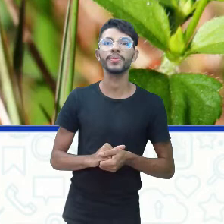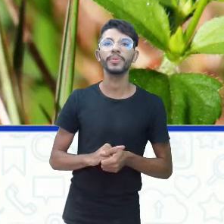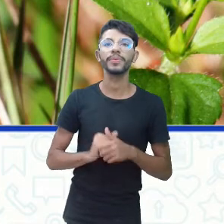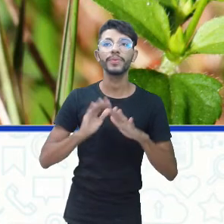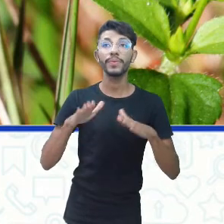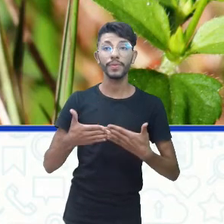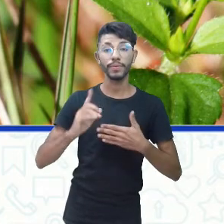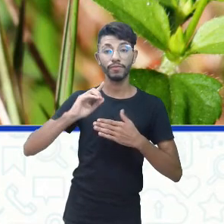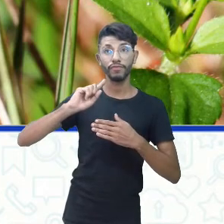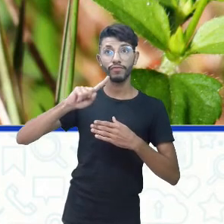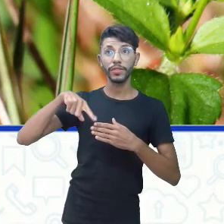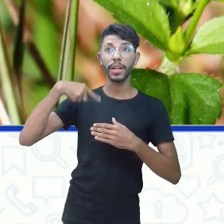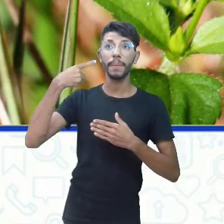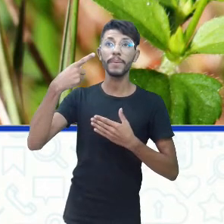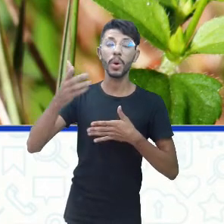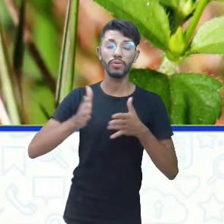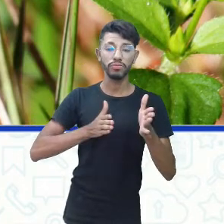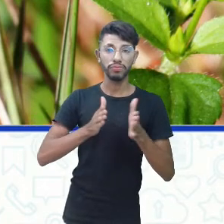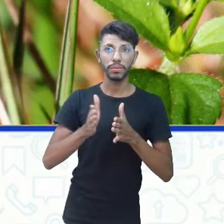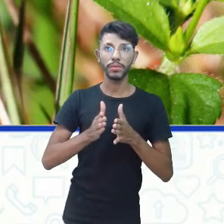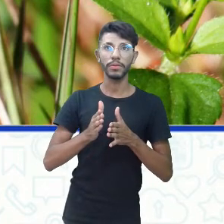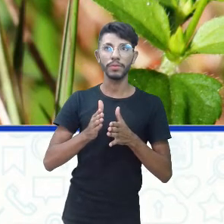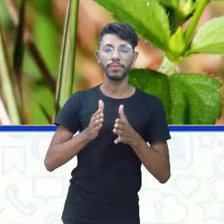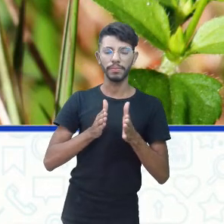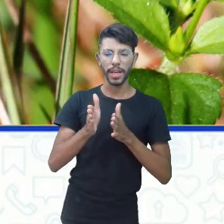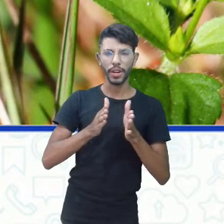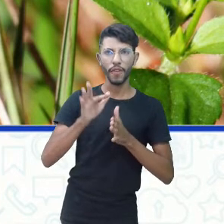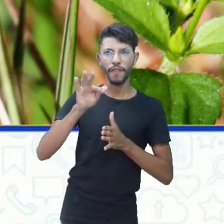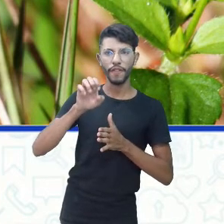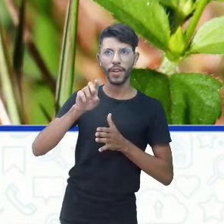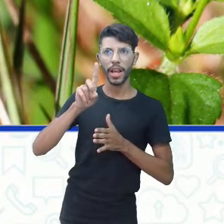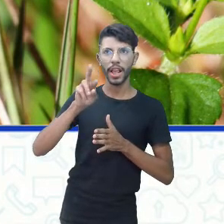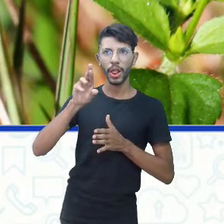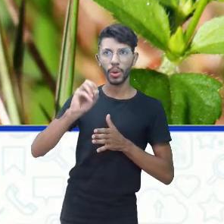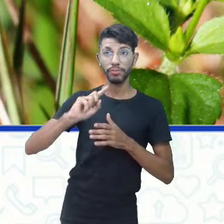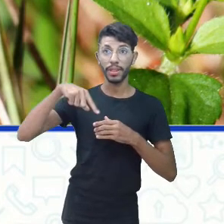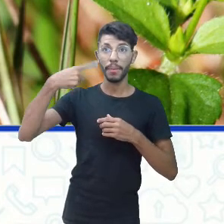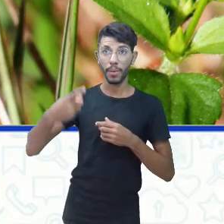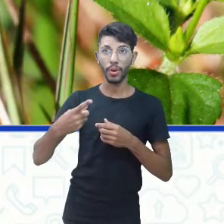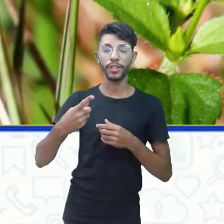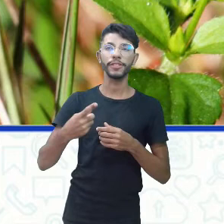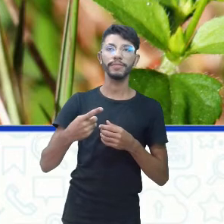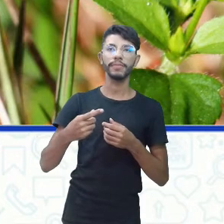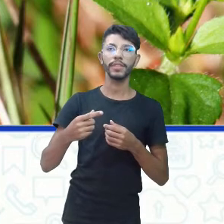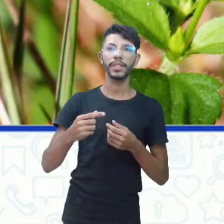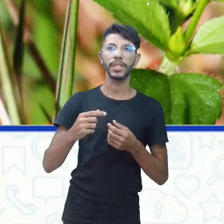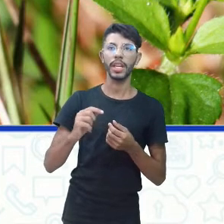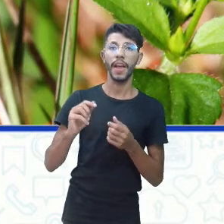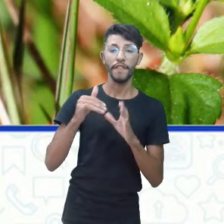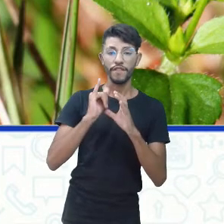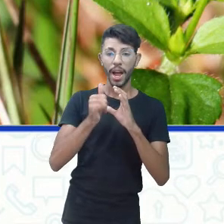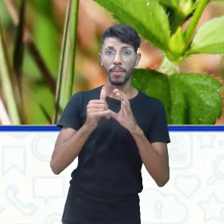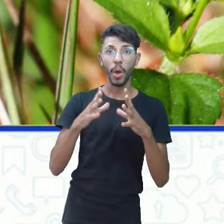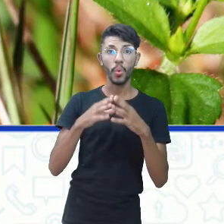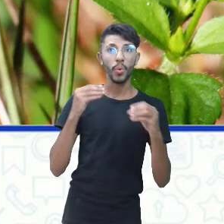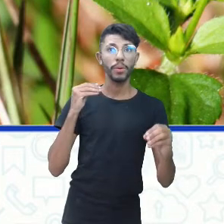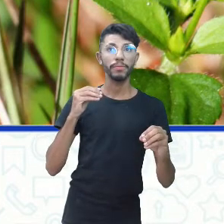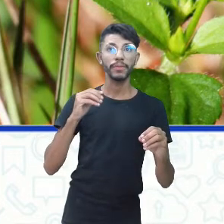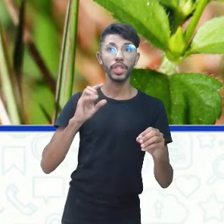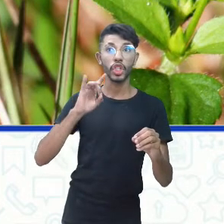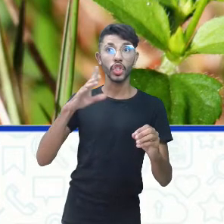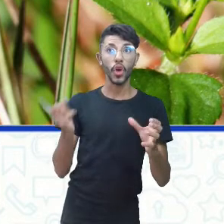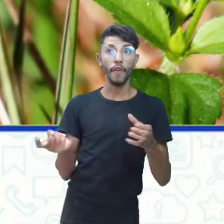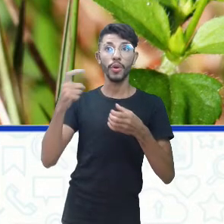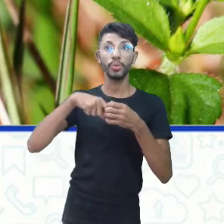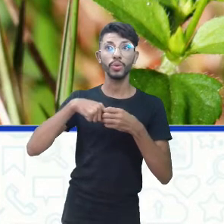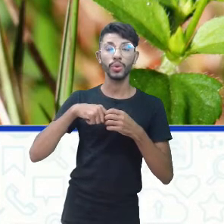Depois do período de Fedro, não se ouviu falar em fábula, a não ser com La Fontaine, no século